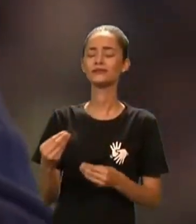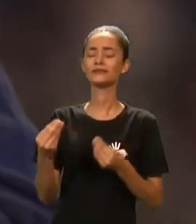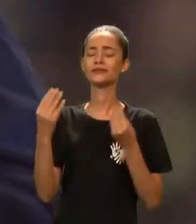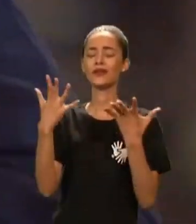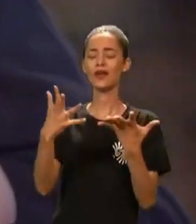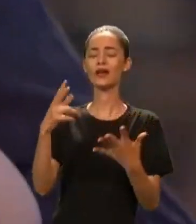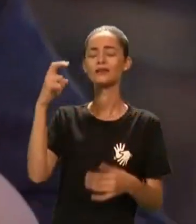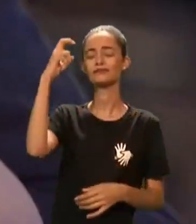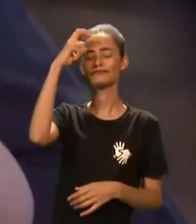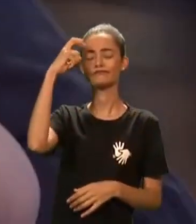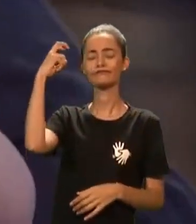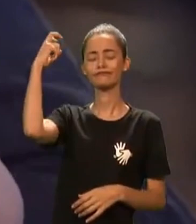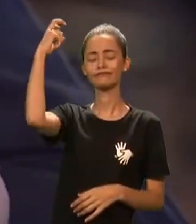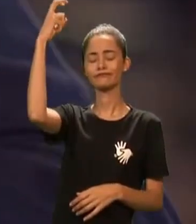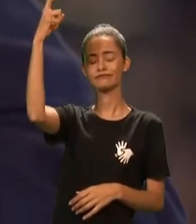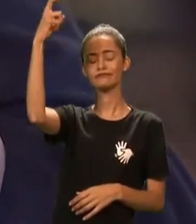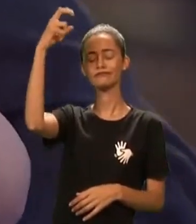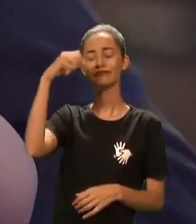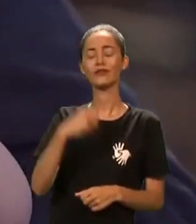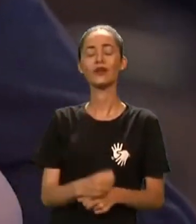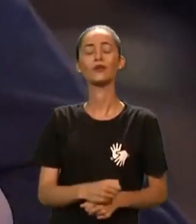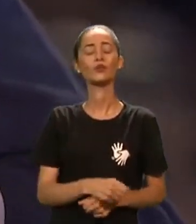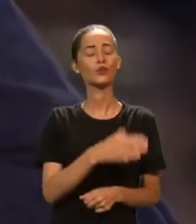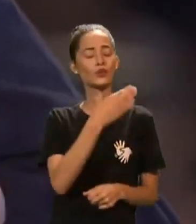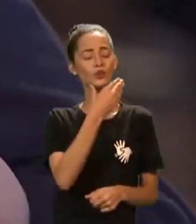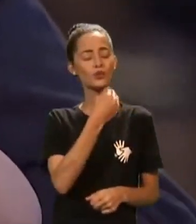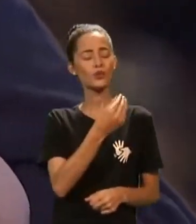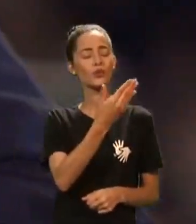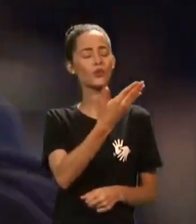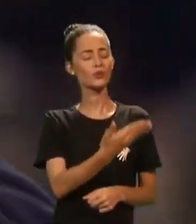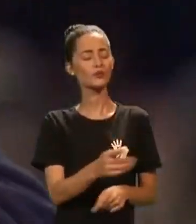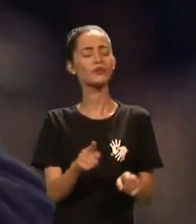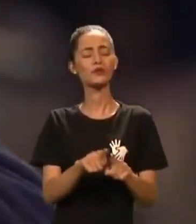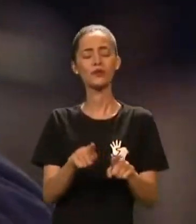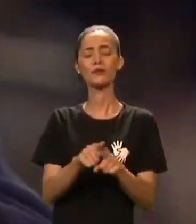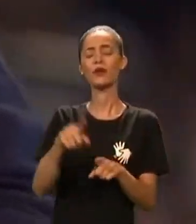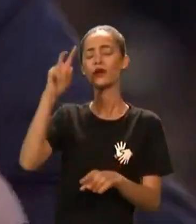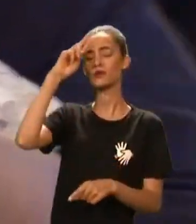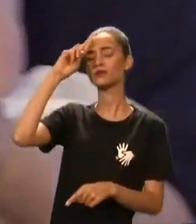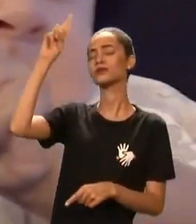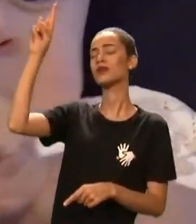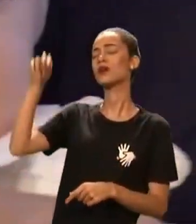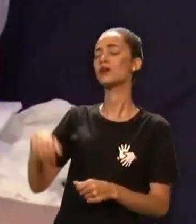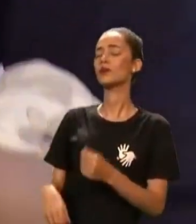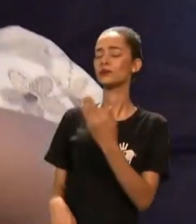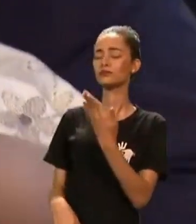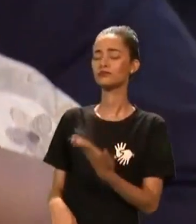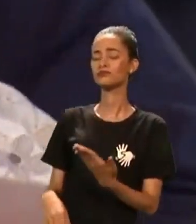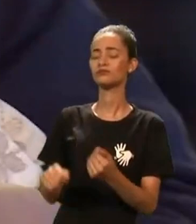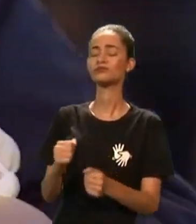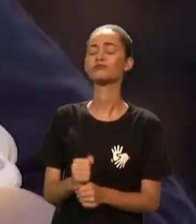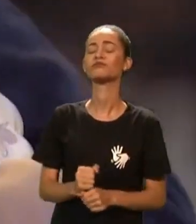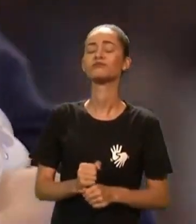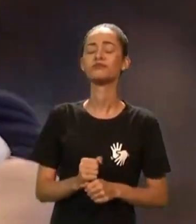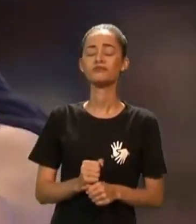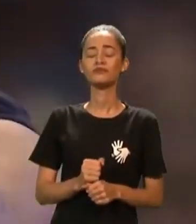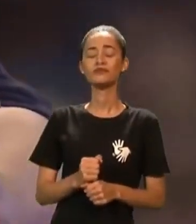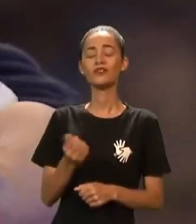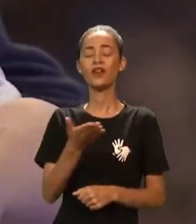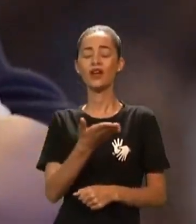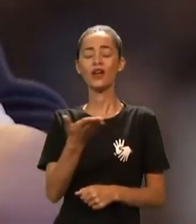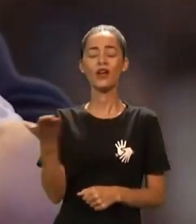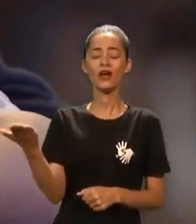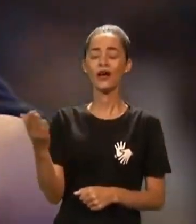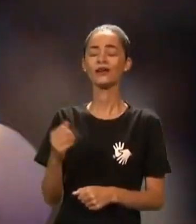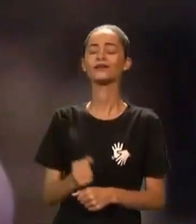e diante do Senhor também, para que eles instruam e discipulem a Isis no caminho do Senhor. Fortaleça